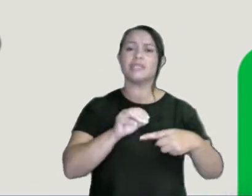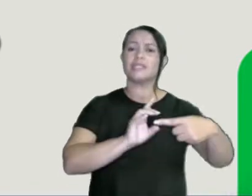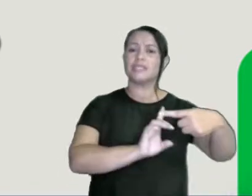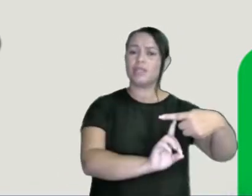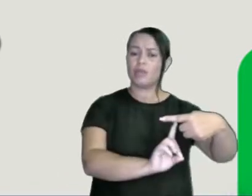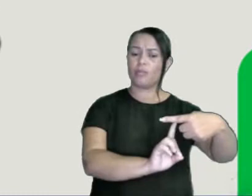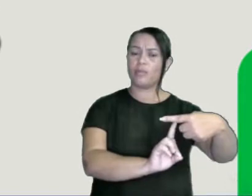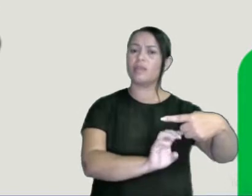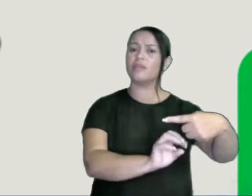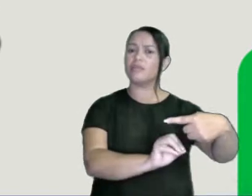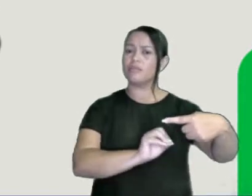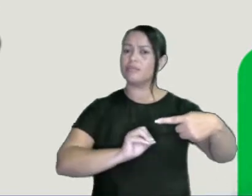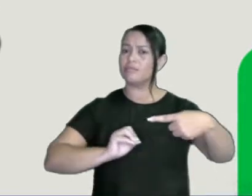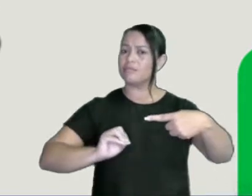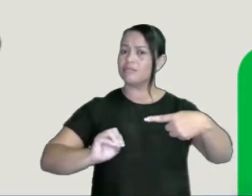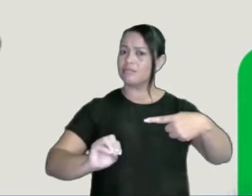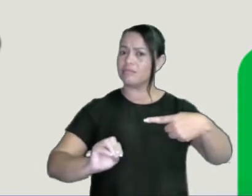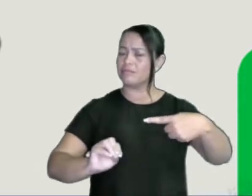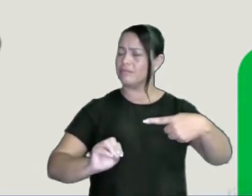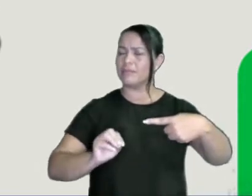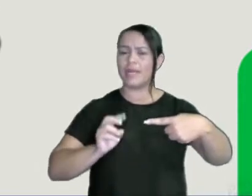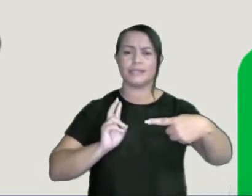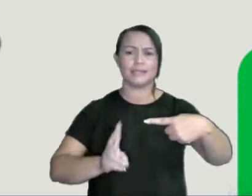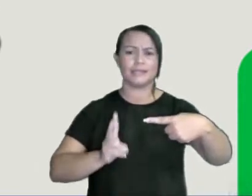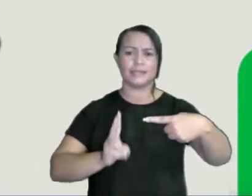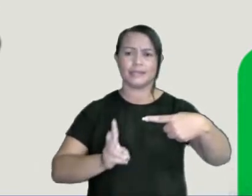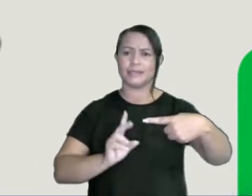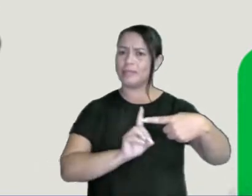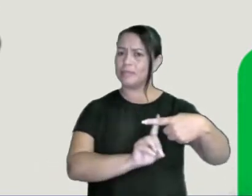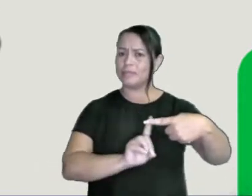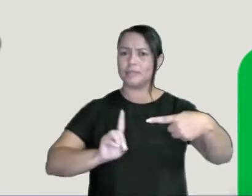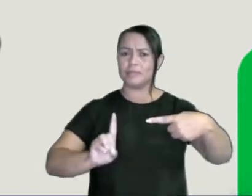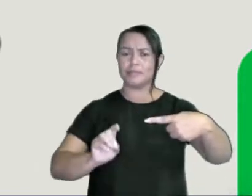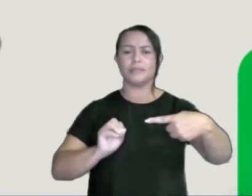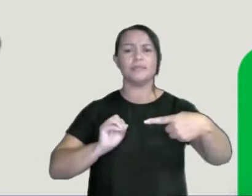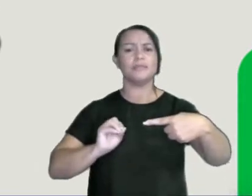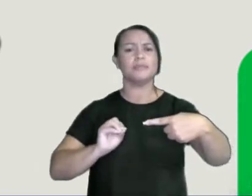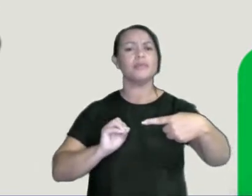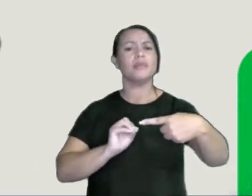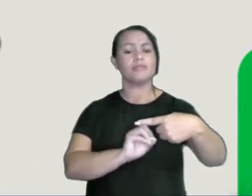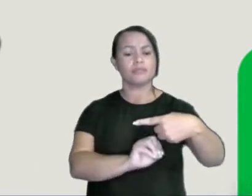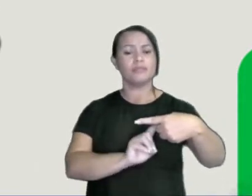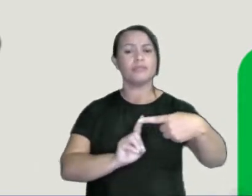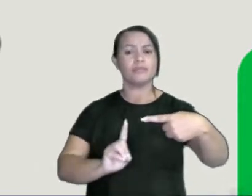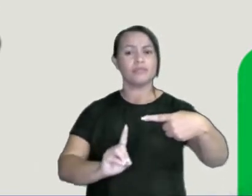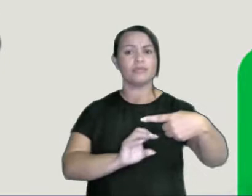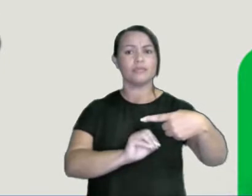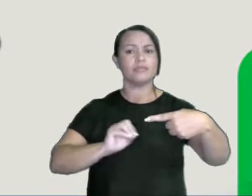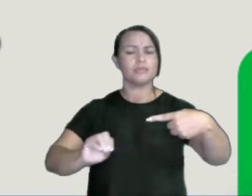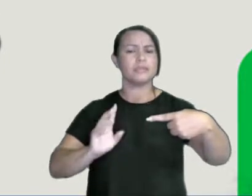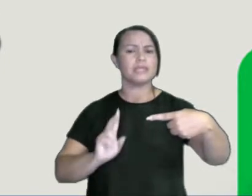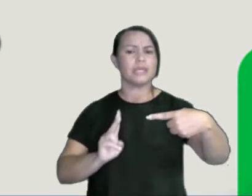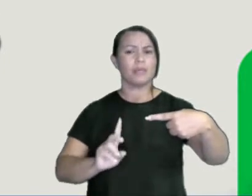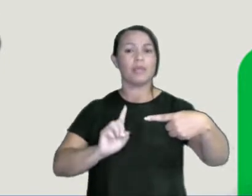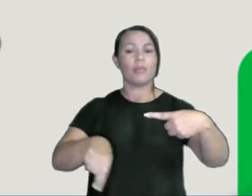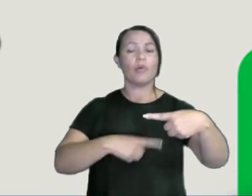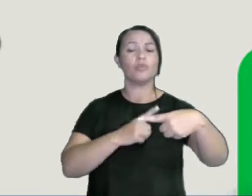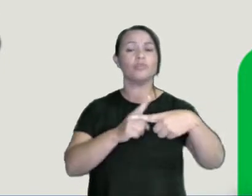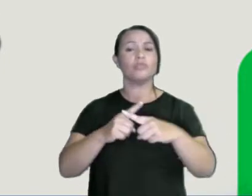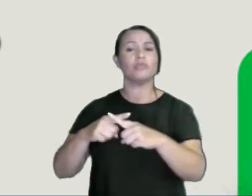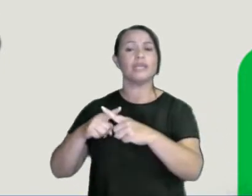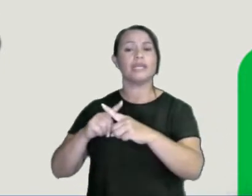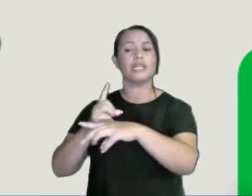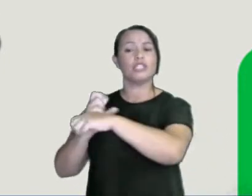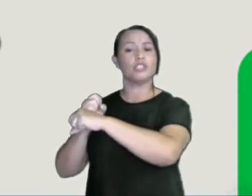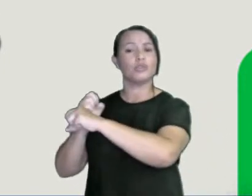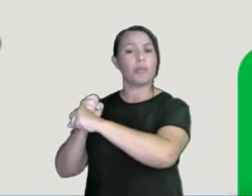a base, ou seja, repete o denominador, conserva o denominador e multiplica e soma,